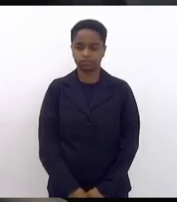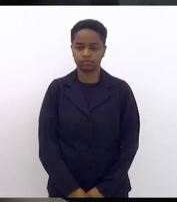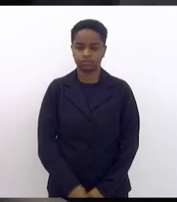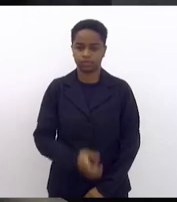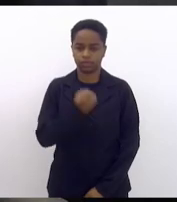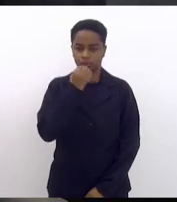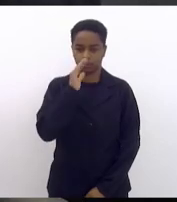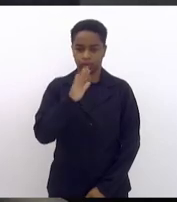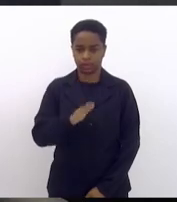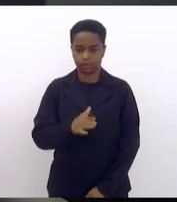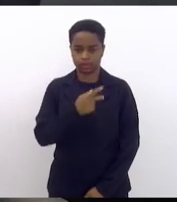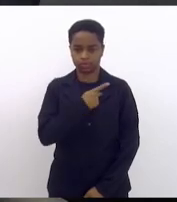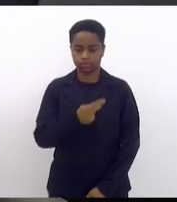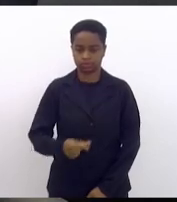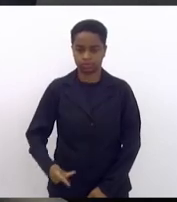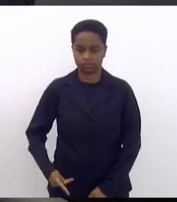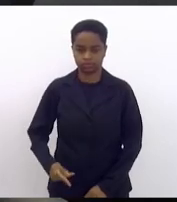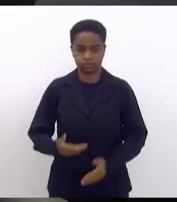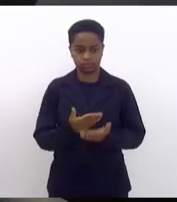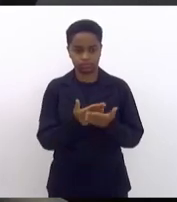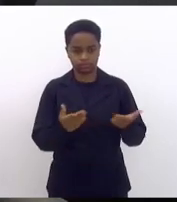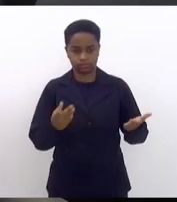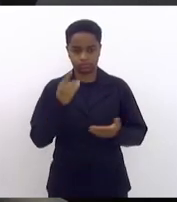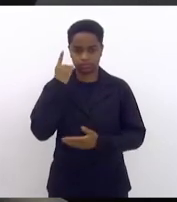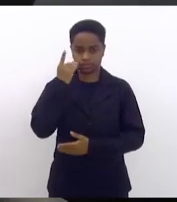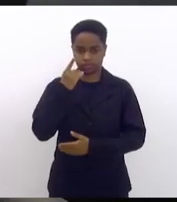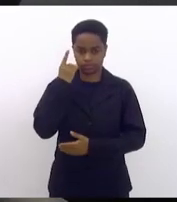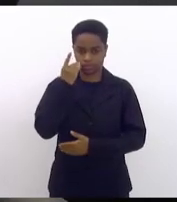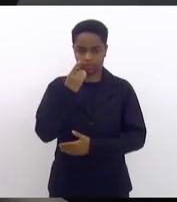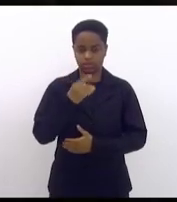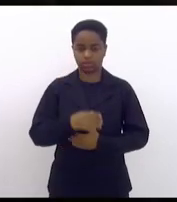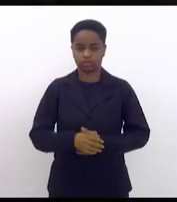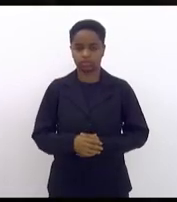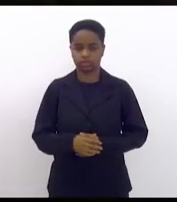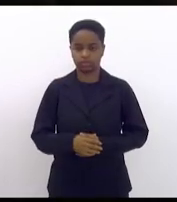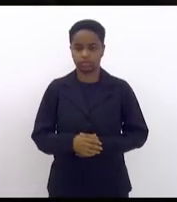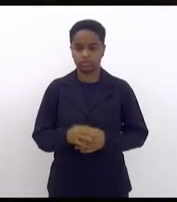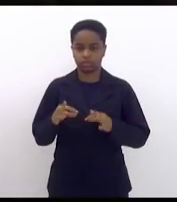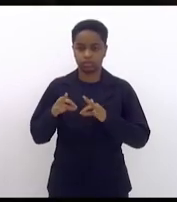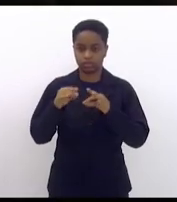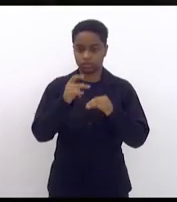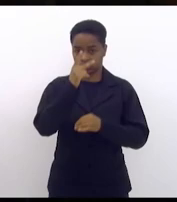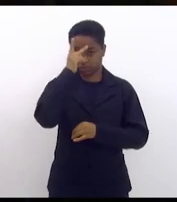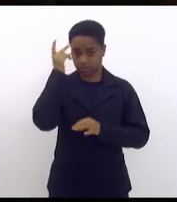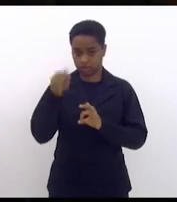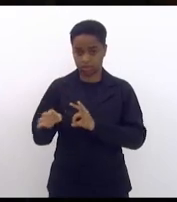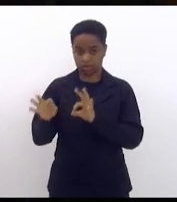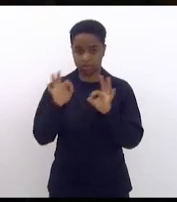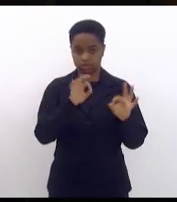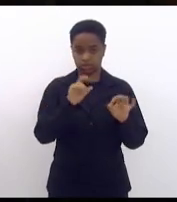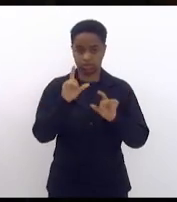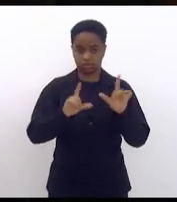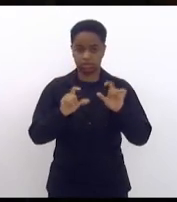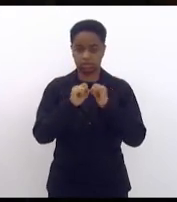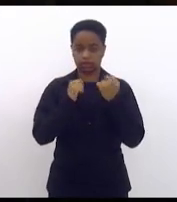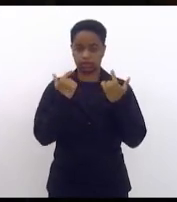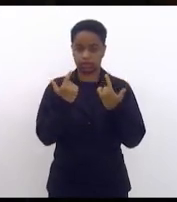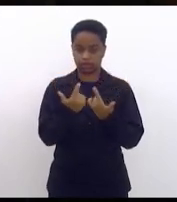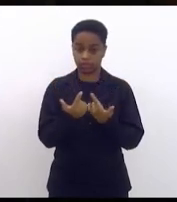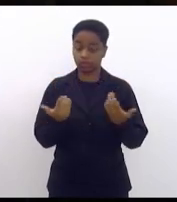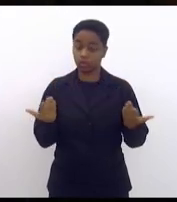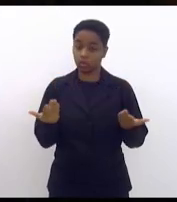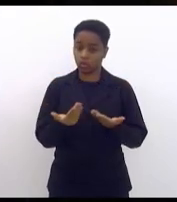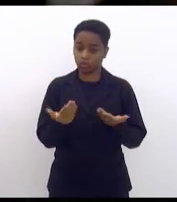Boa tarde, presidente, deputados, deputadas, todos aqueles que nos assistem pela TV Alerj. Hoje é um dia